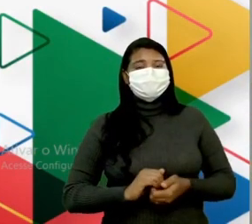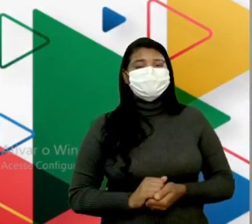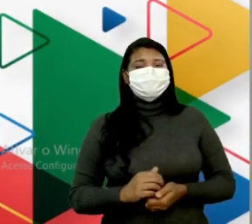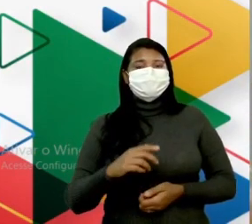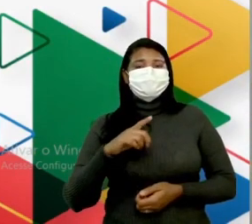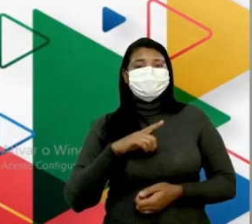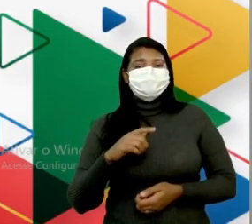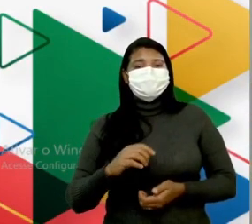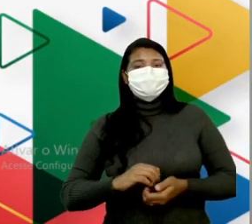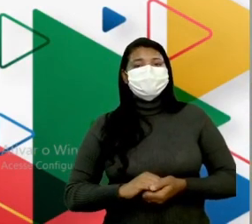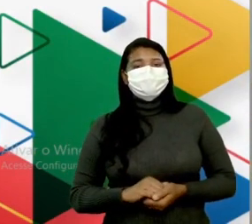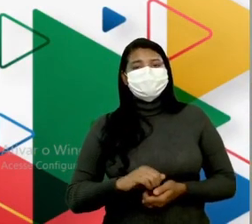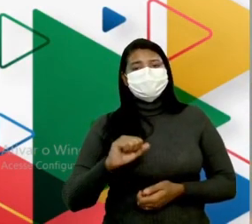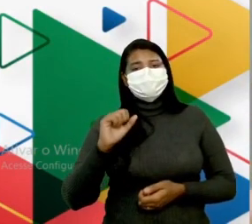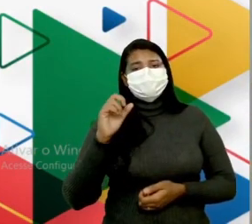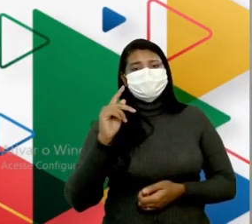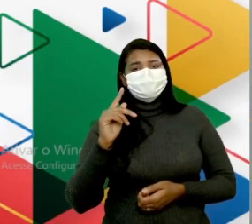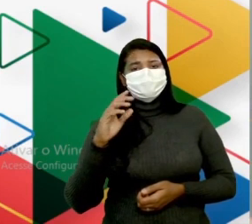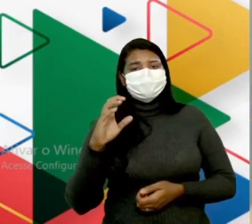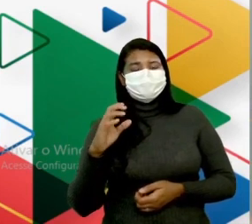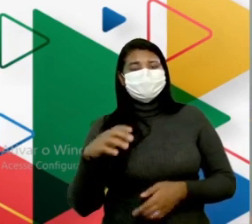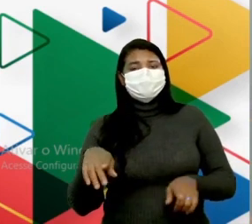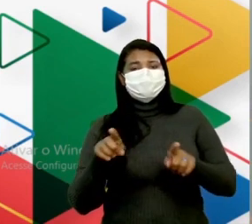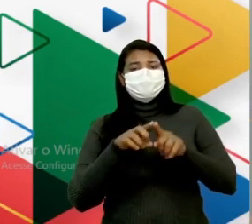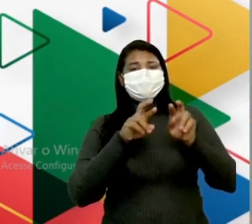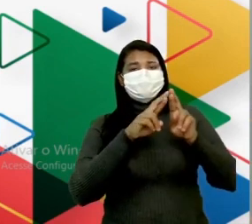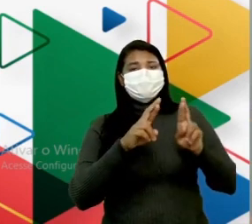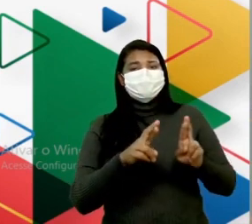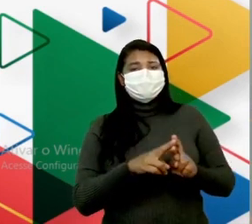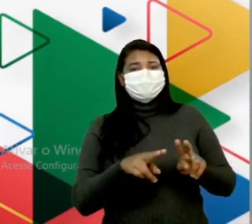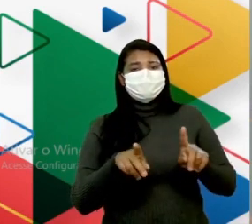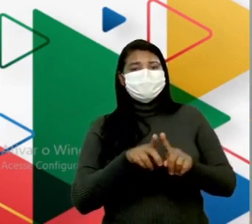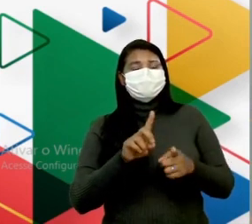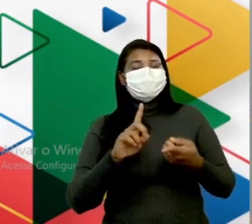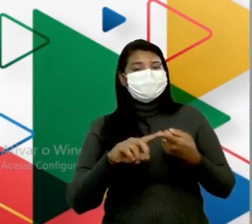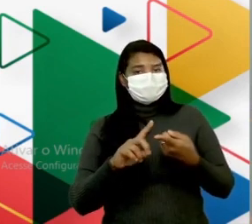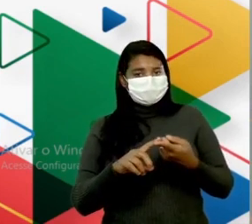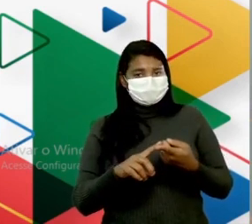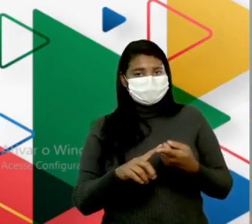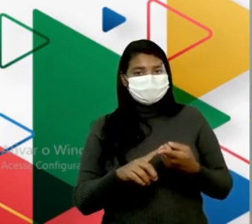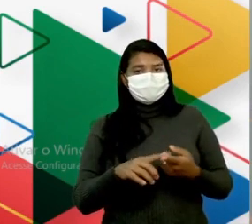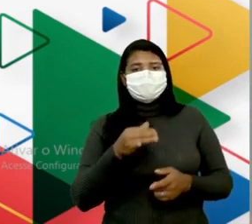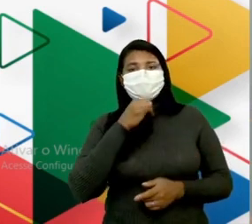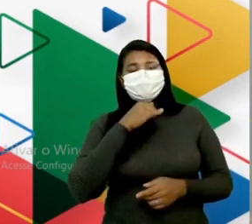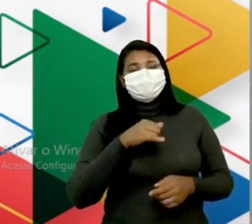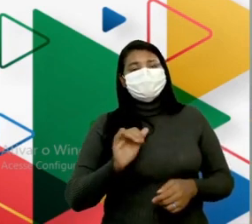o speaks, mais restrito a he, she, it. É a